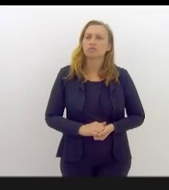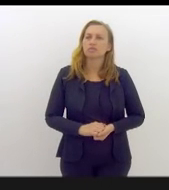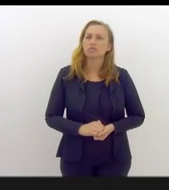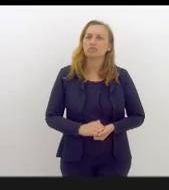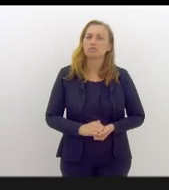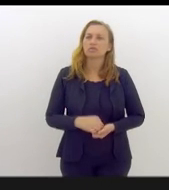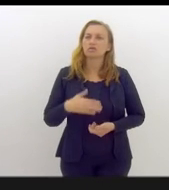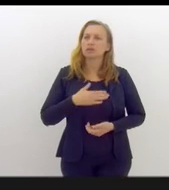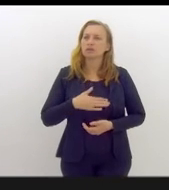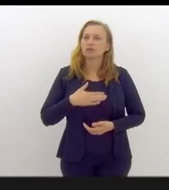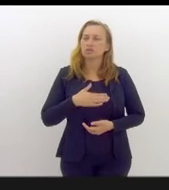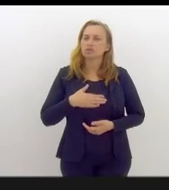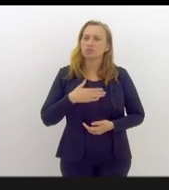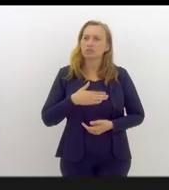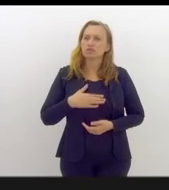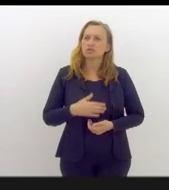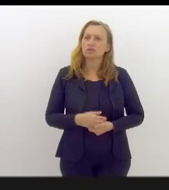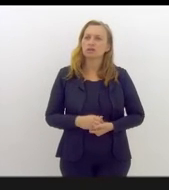Eu gostaria de...